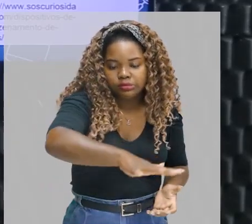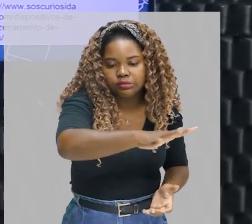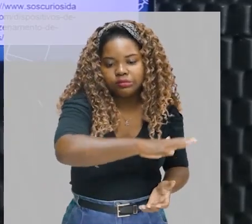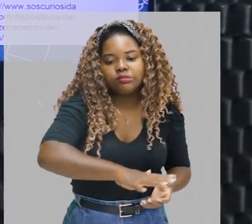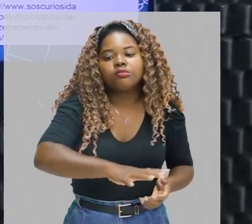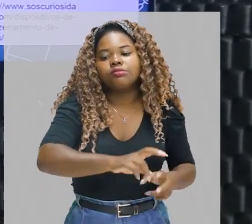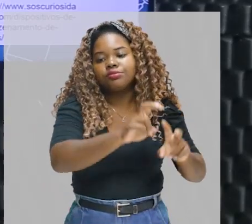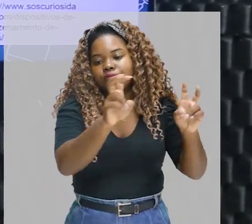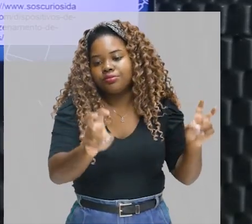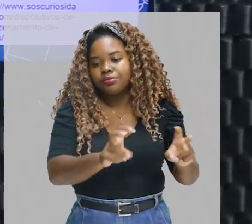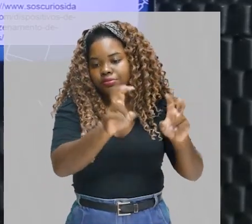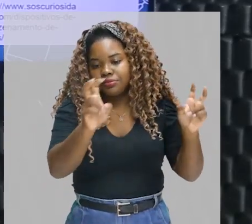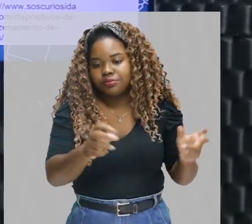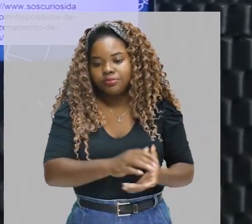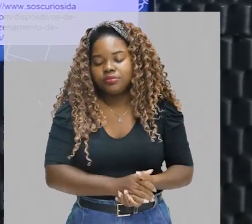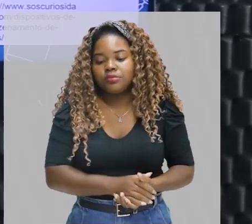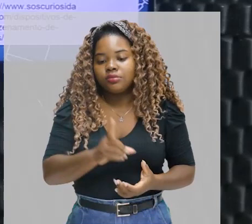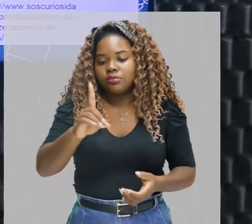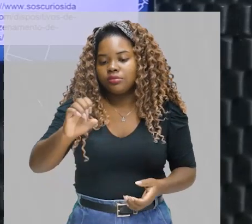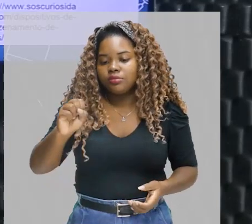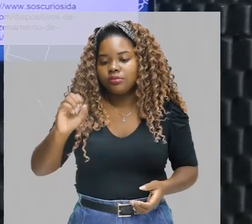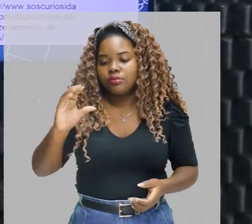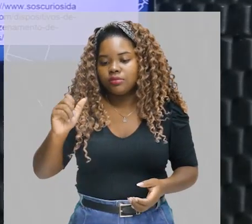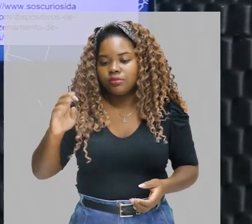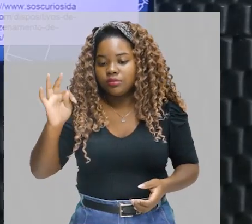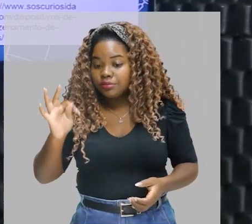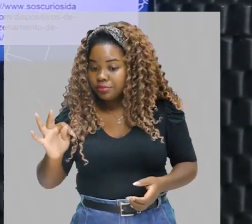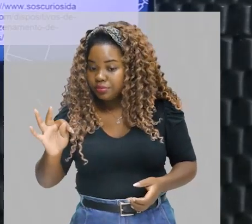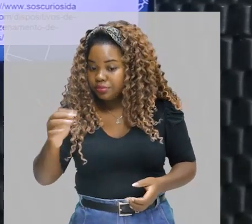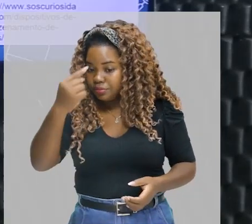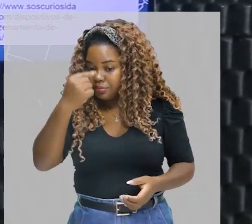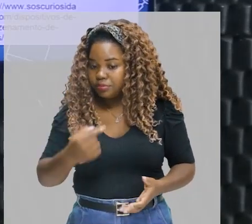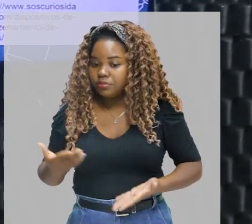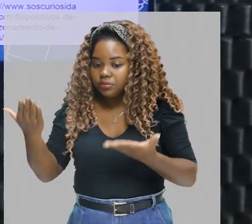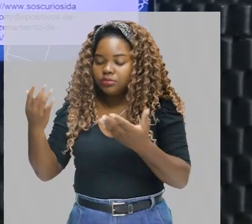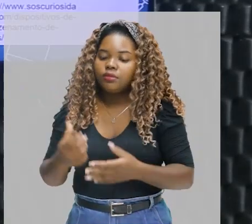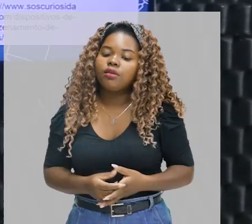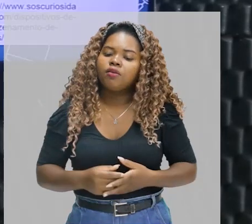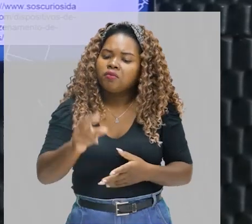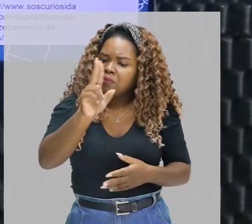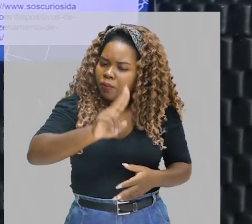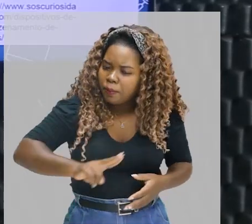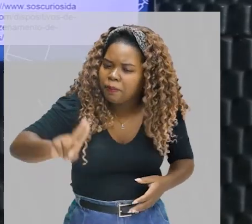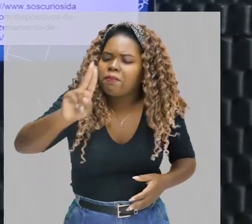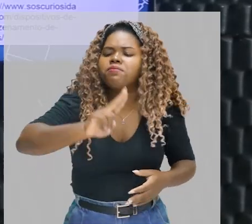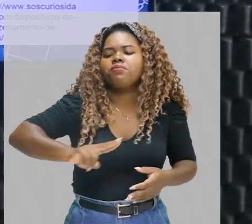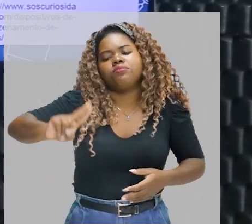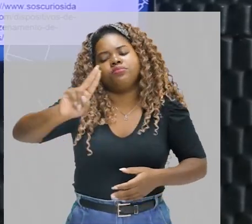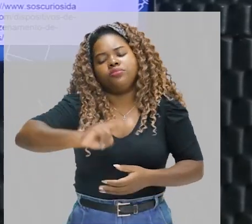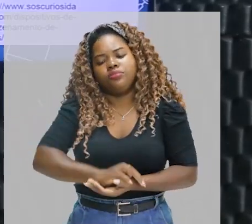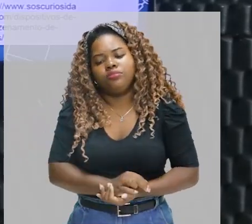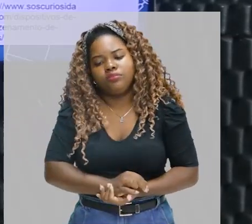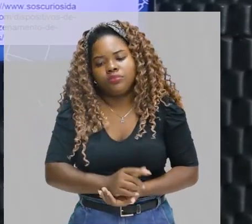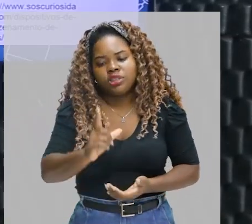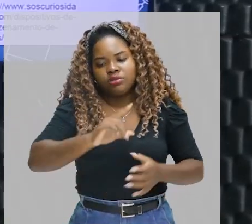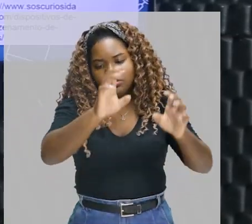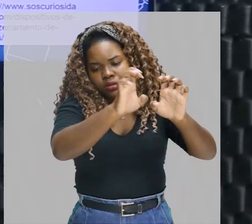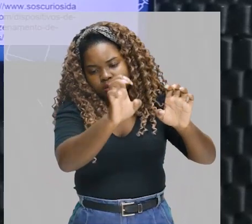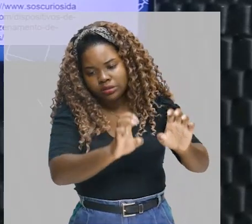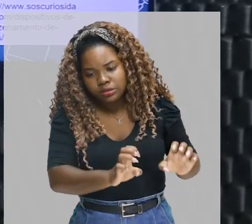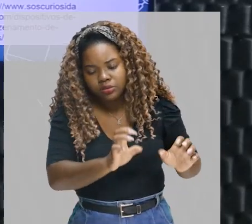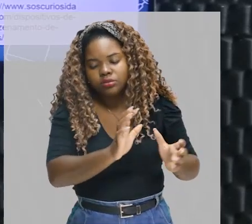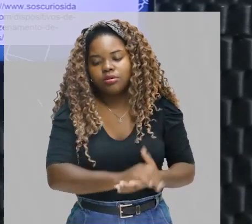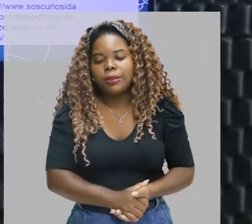informática, o disquete ele foi bastante utilizado. Então o disquete ele tem essa